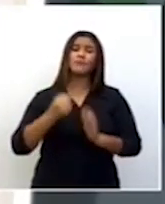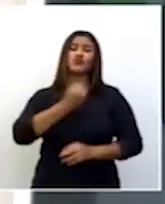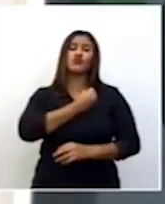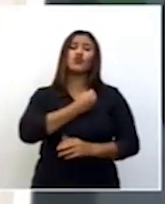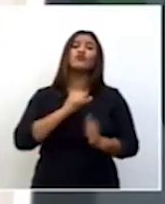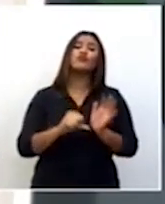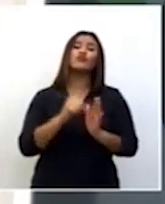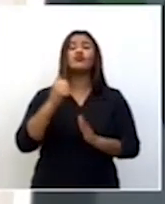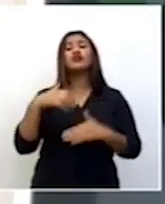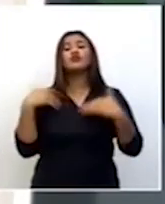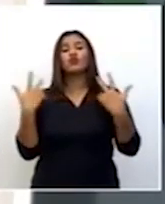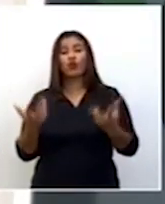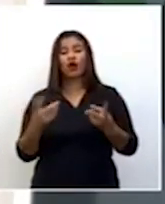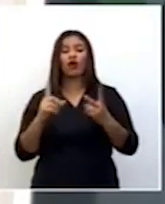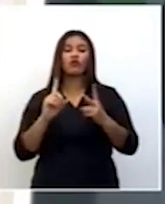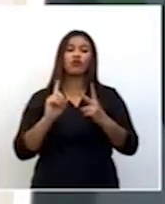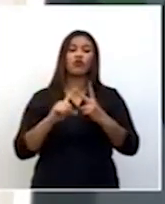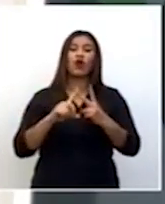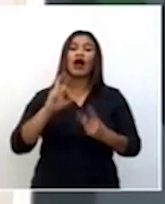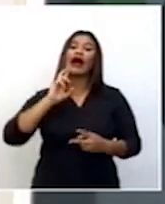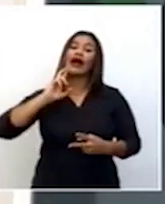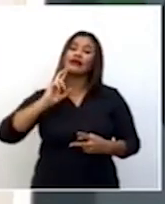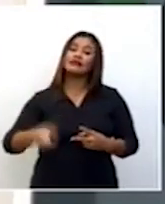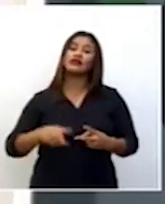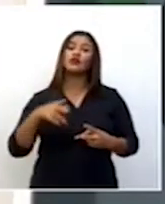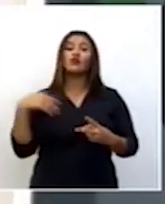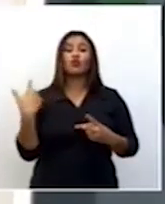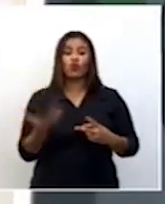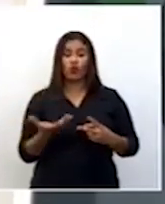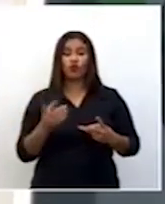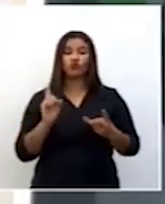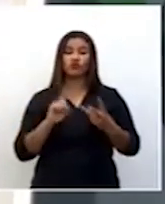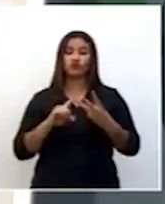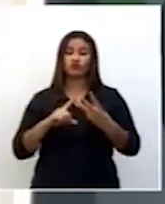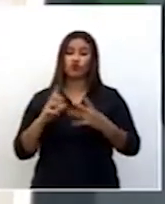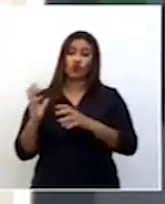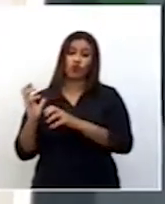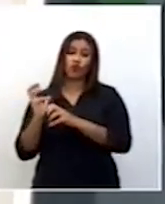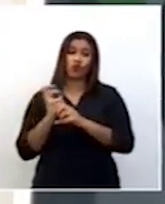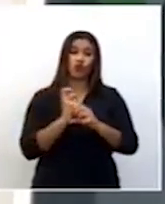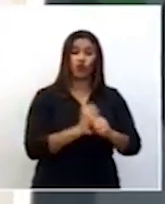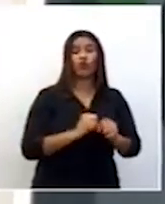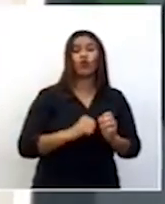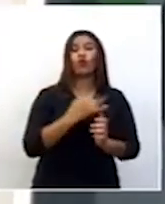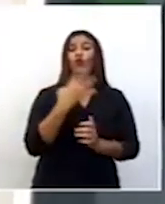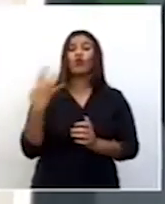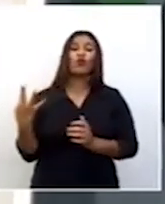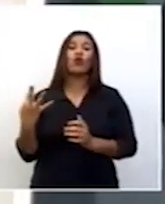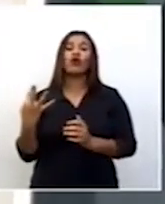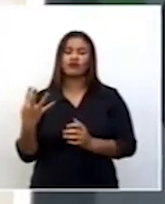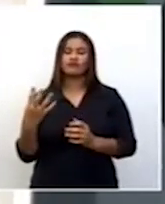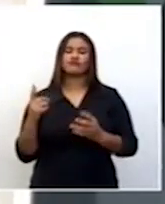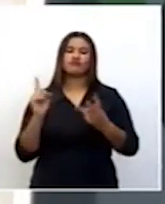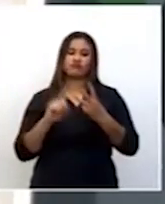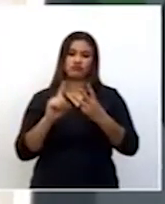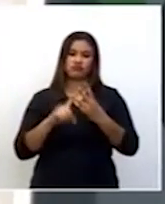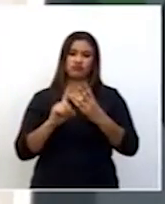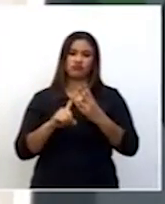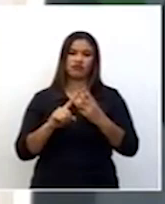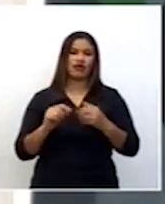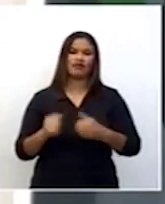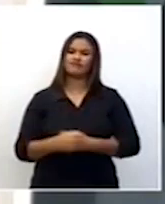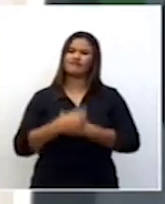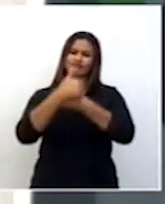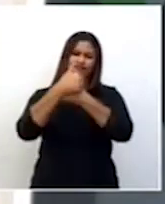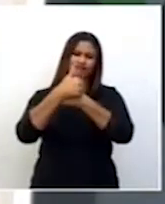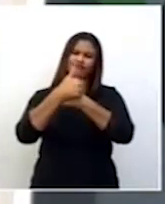identifique qual que é a razão, identifique o número de termos. Substituiu? Equação simples, primeira série do ensino médio, eu